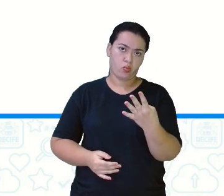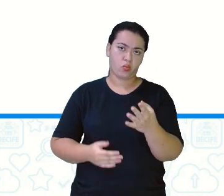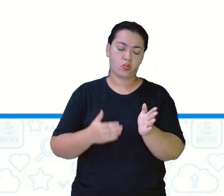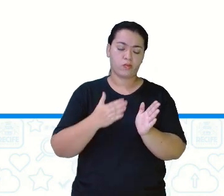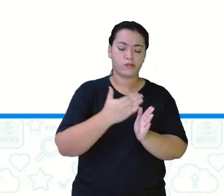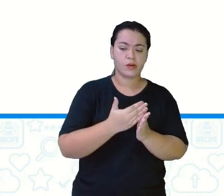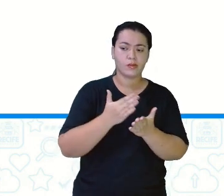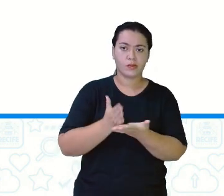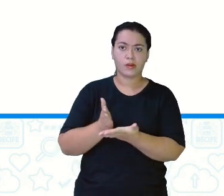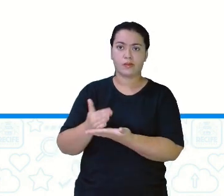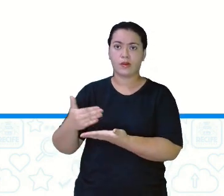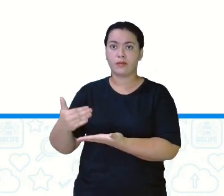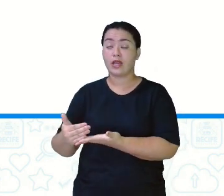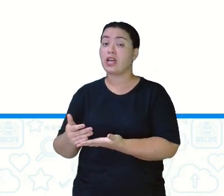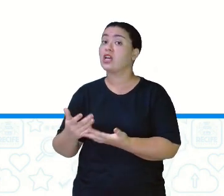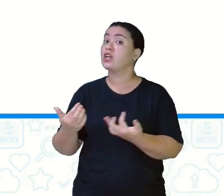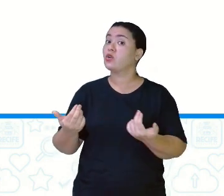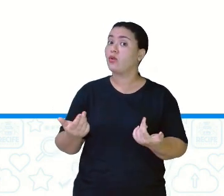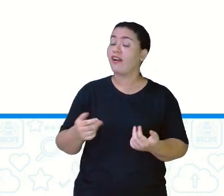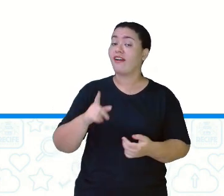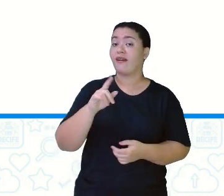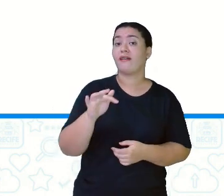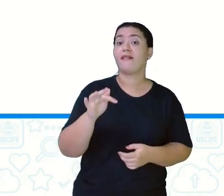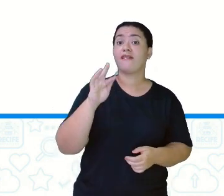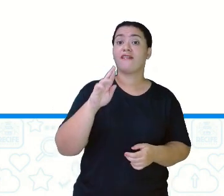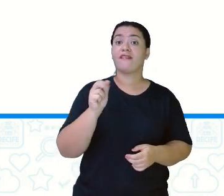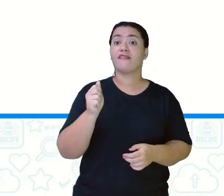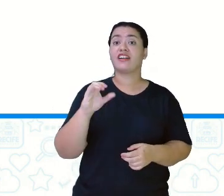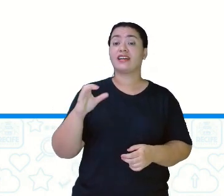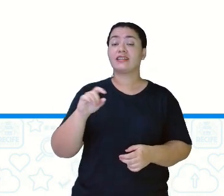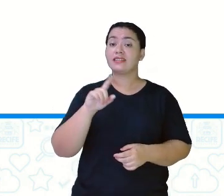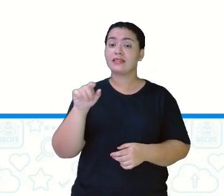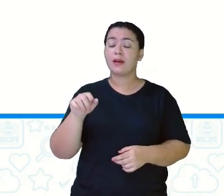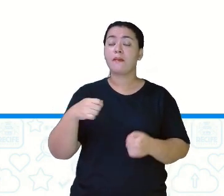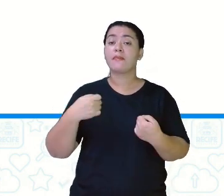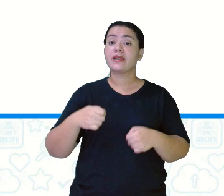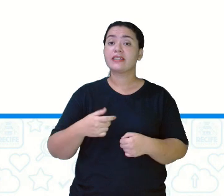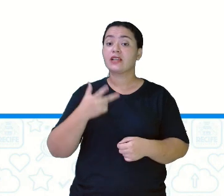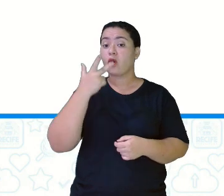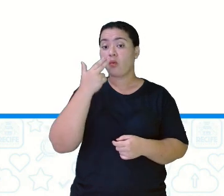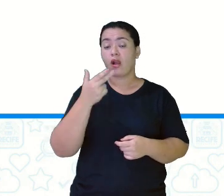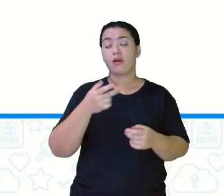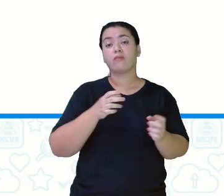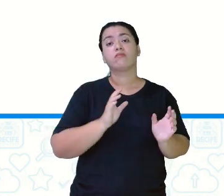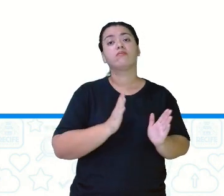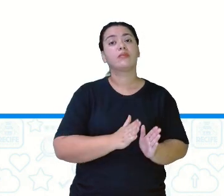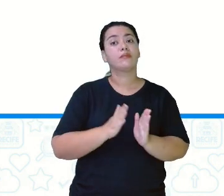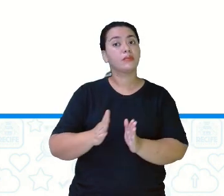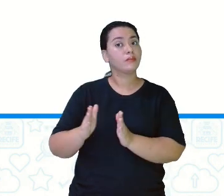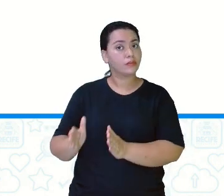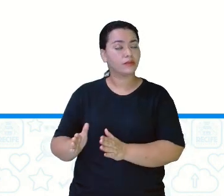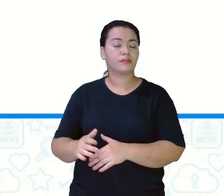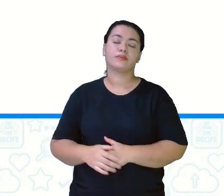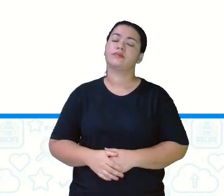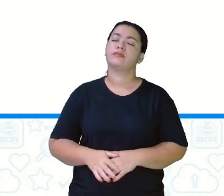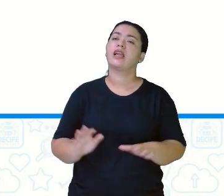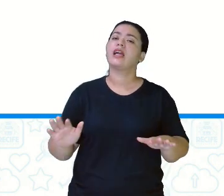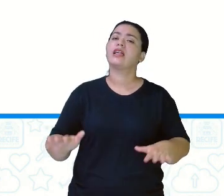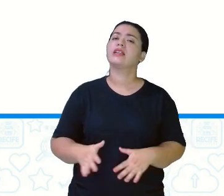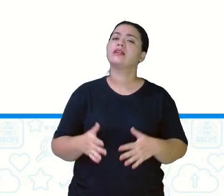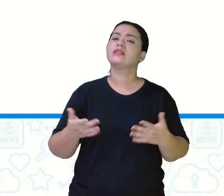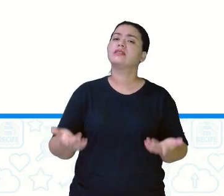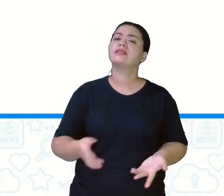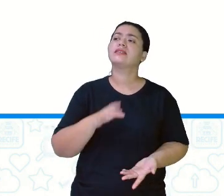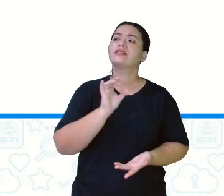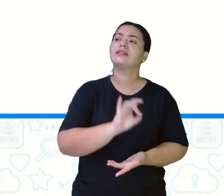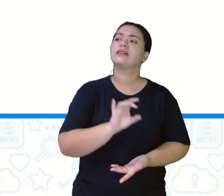partes iguais. Fração tem que ser igual às partes. Que fração representa